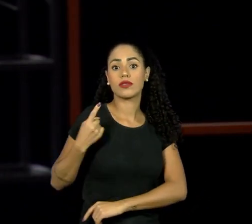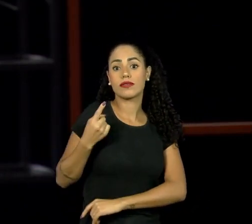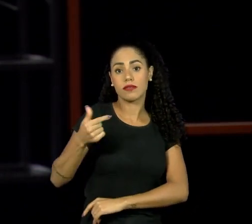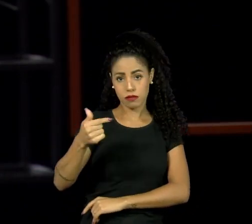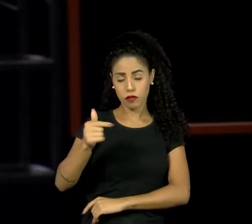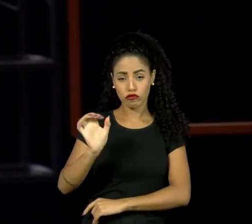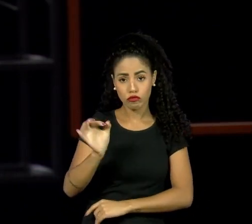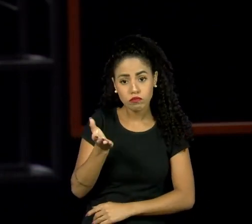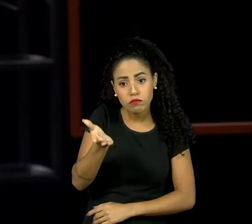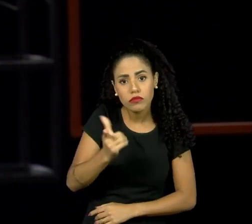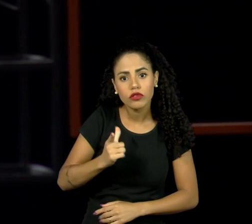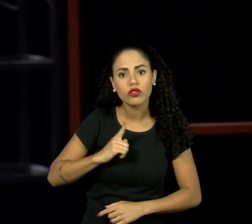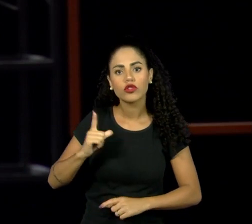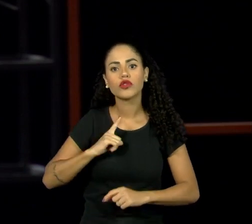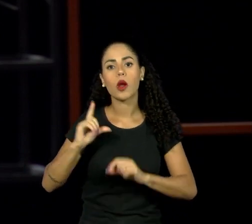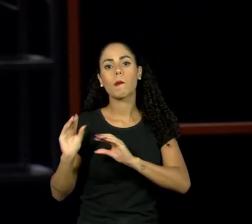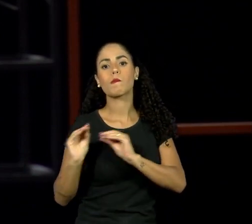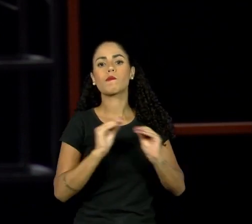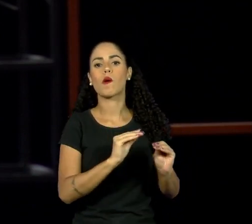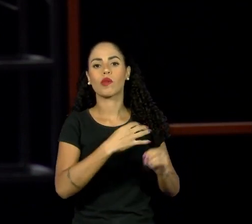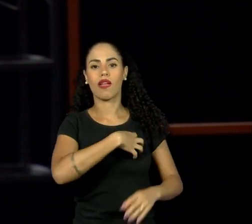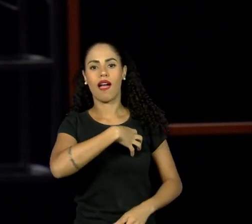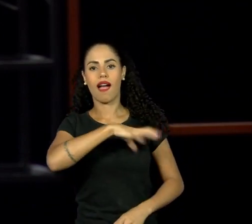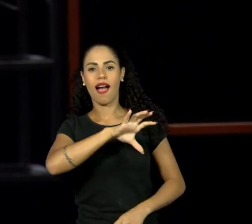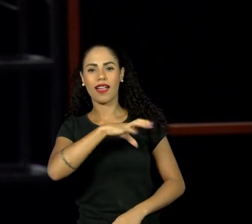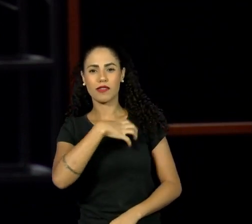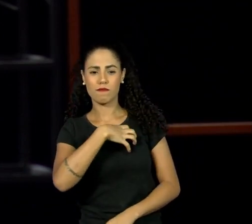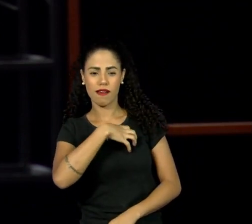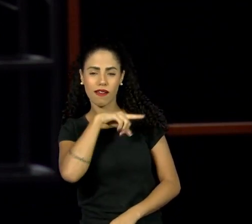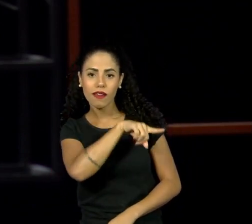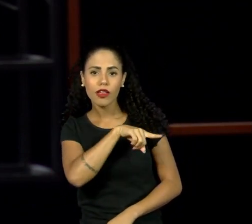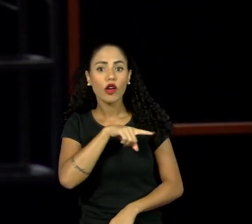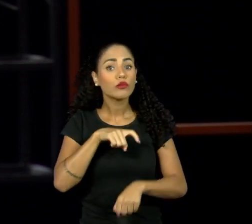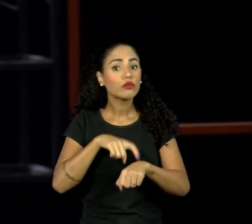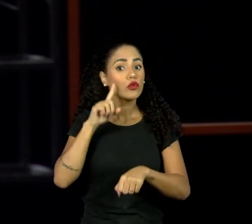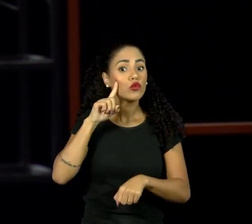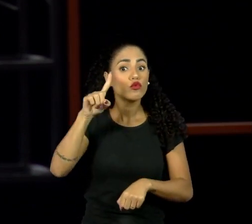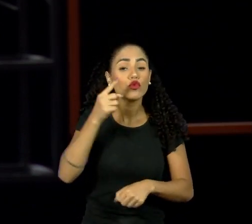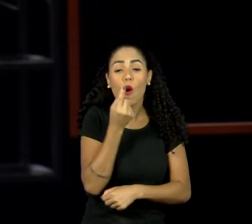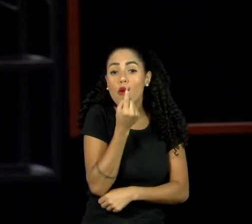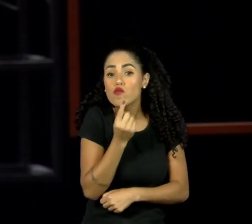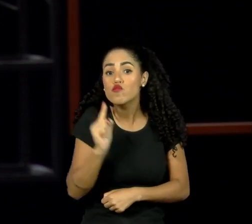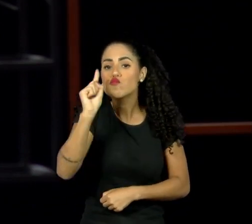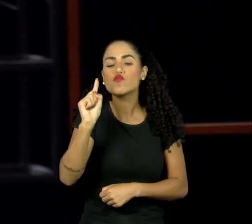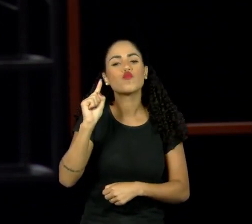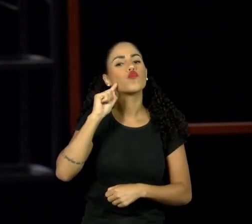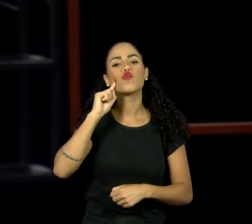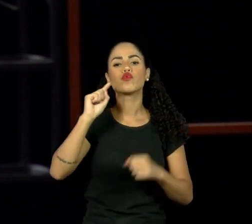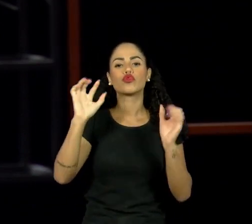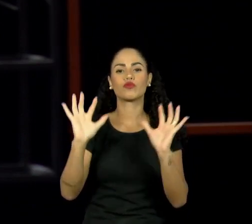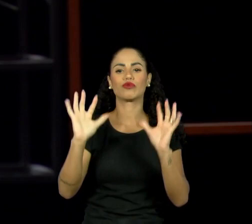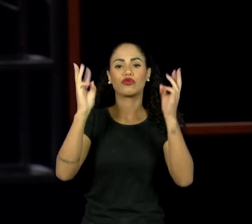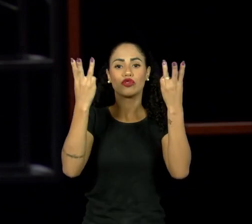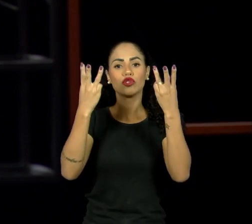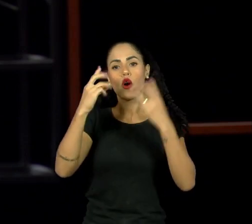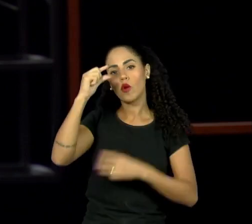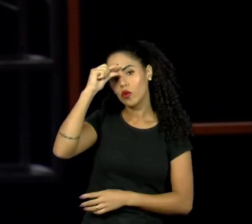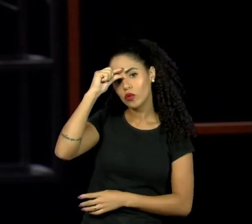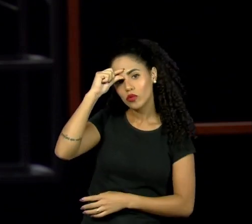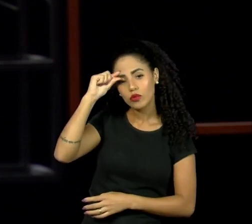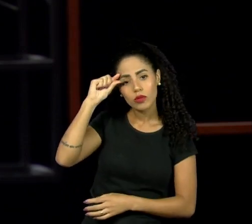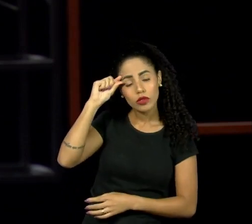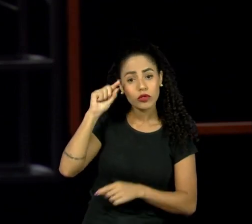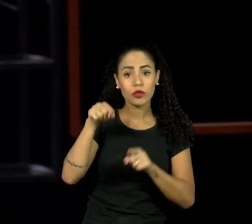de idade e foi parar em Salvador no exato dia do último show do Caetano Veloso e Gilberto Gil